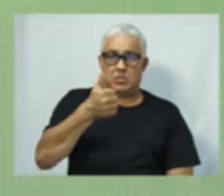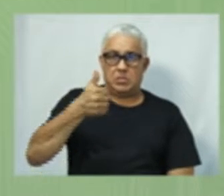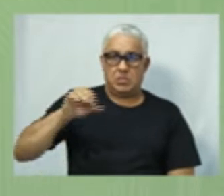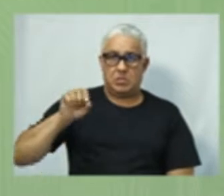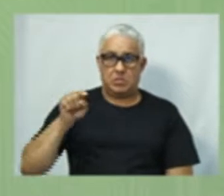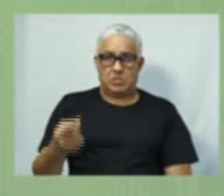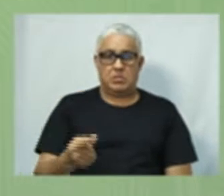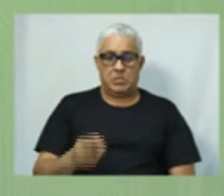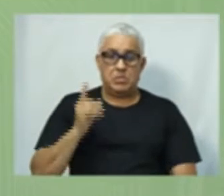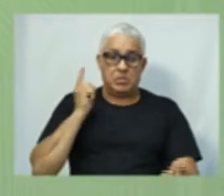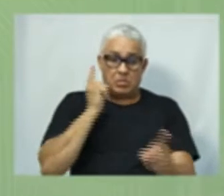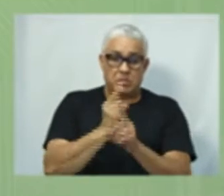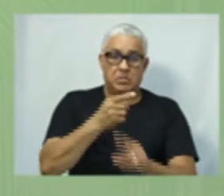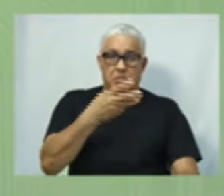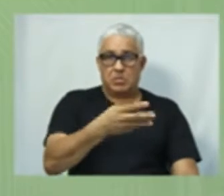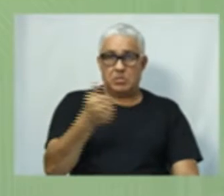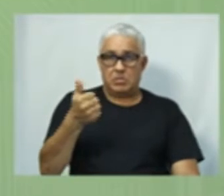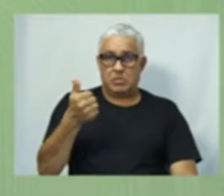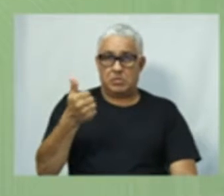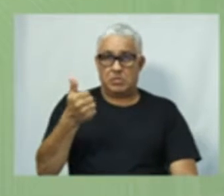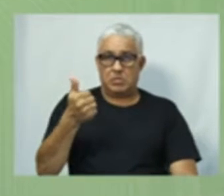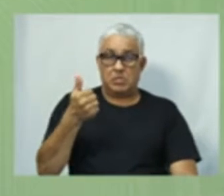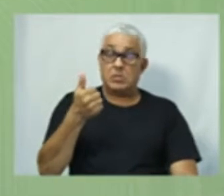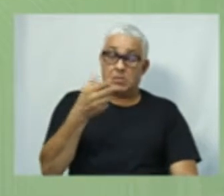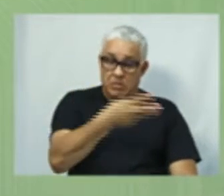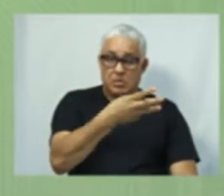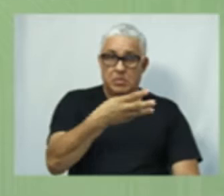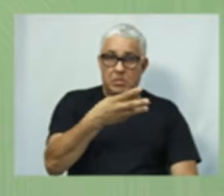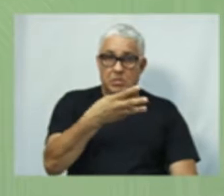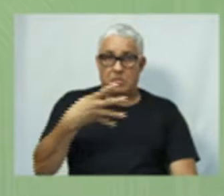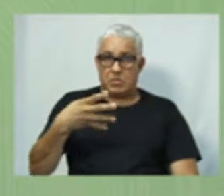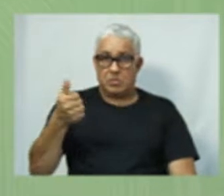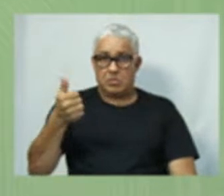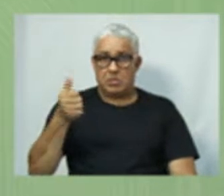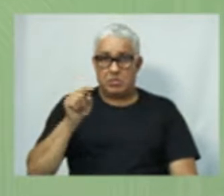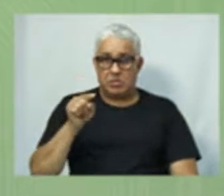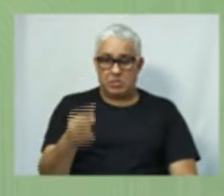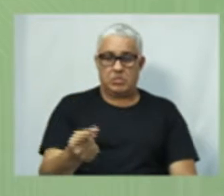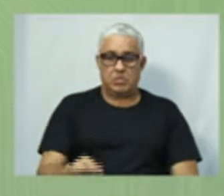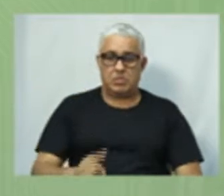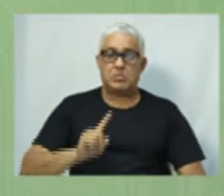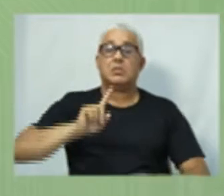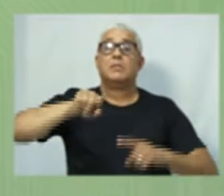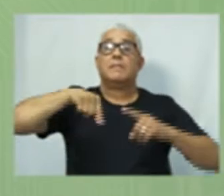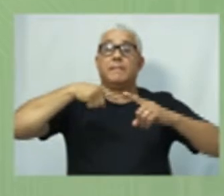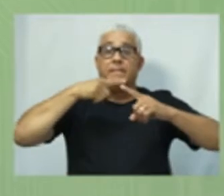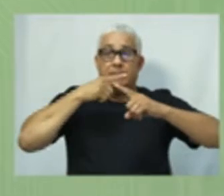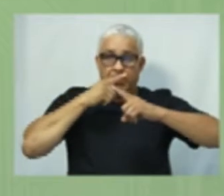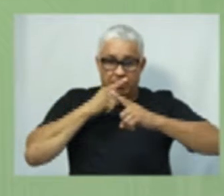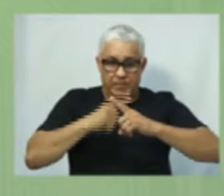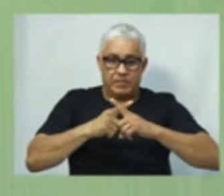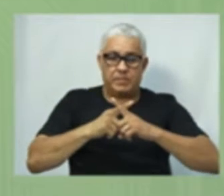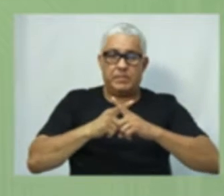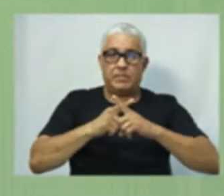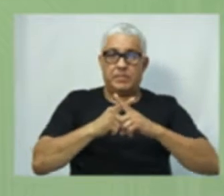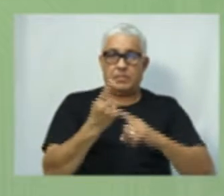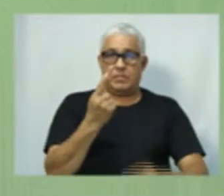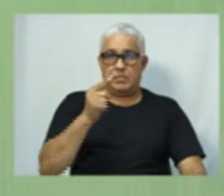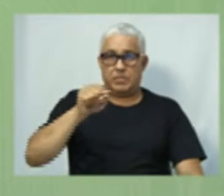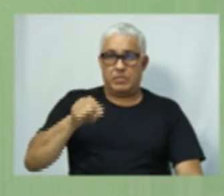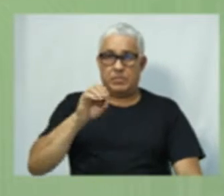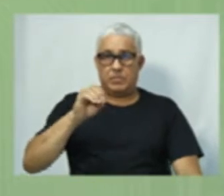341.000. E faz o quê? Joga na fórmula. 341.000, qual é o número